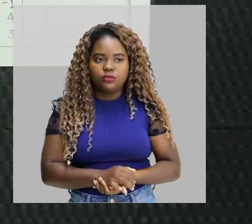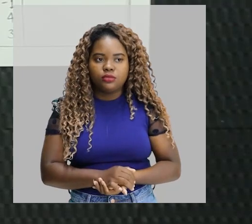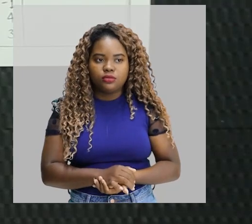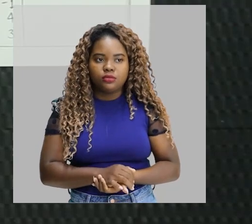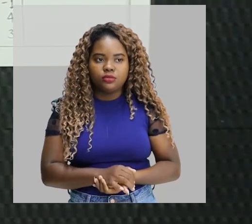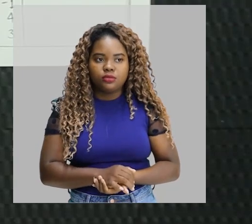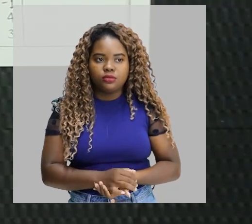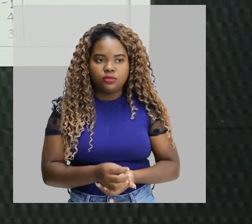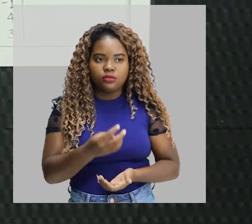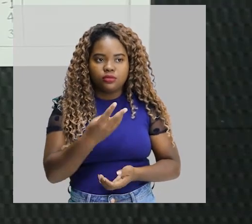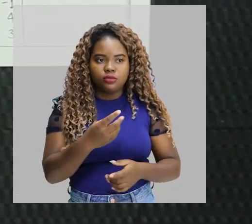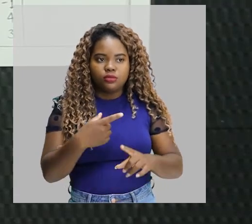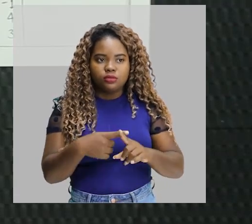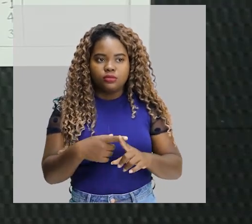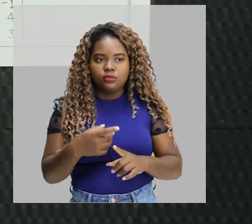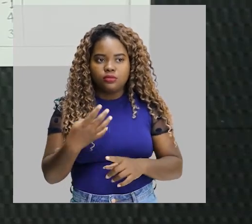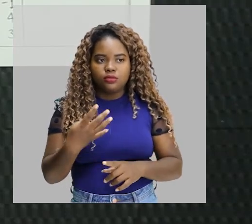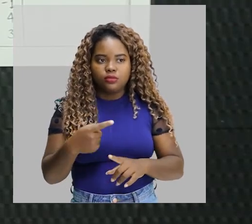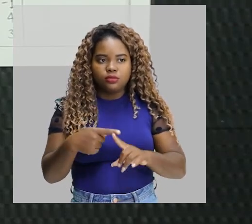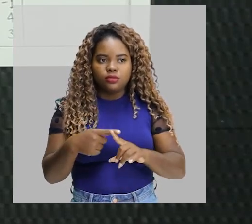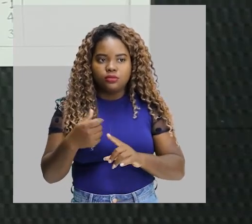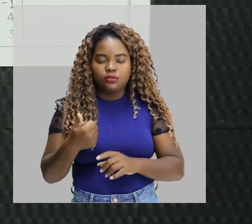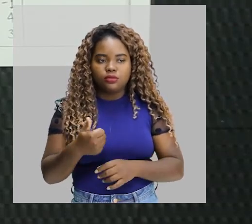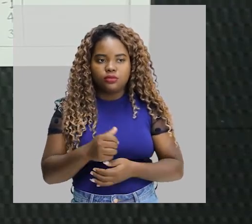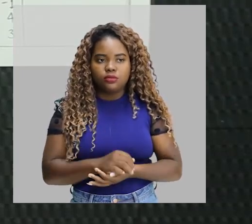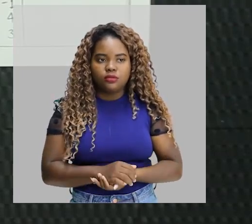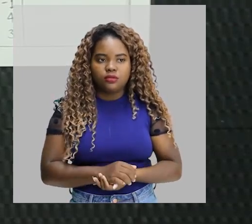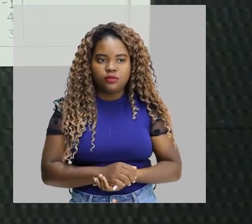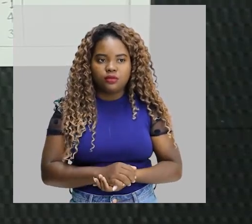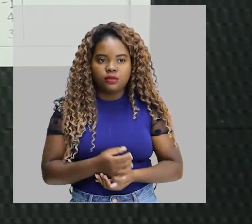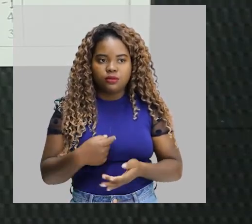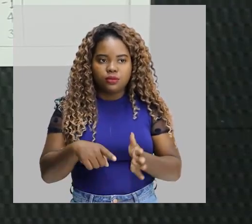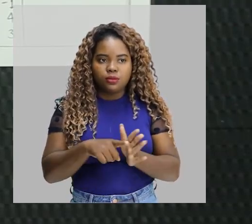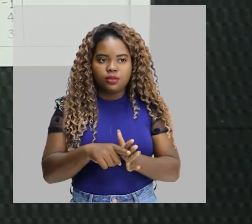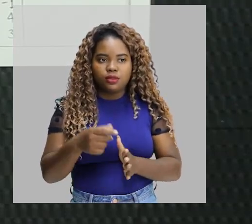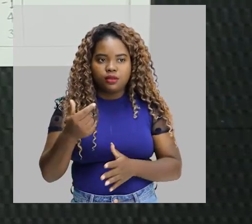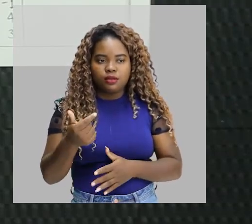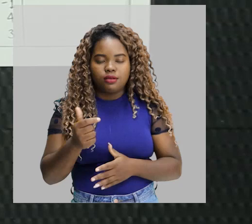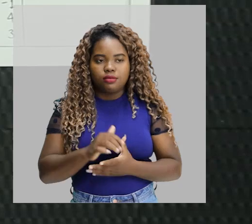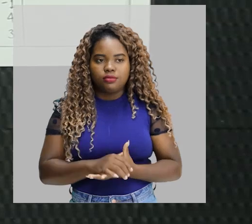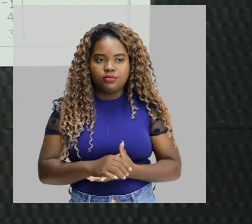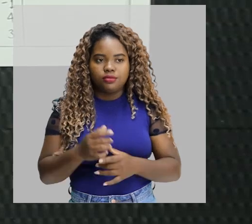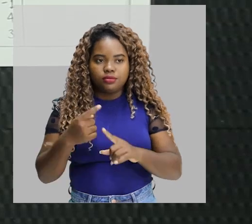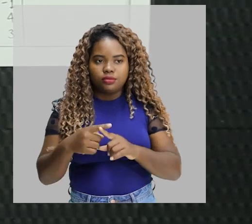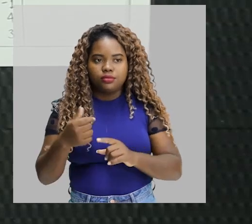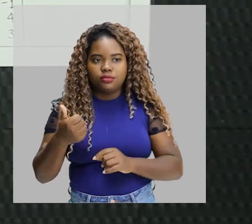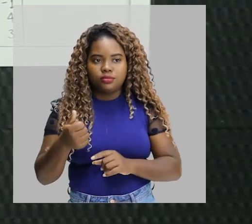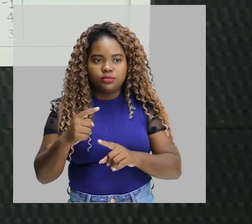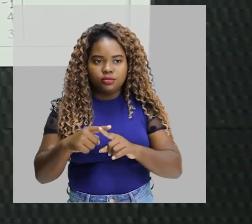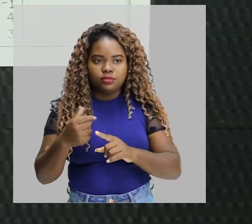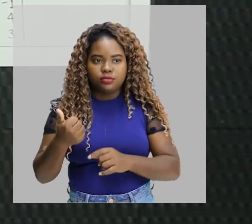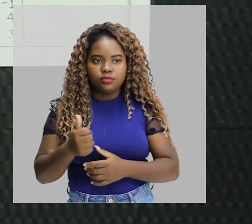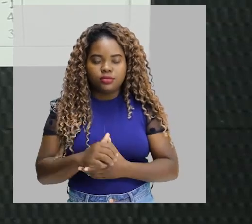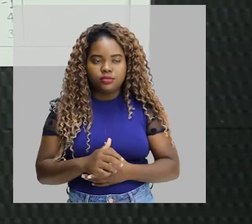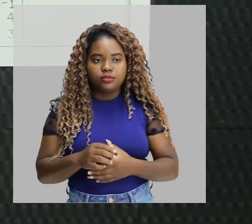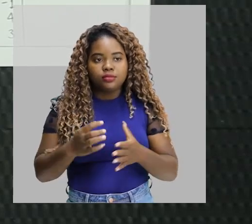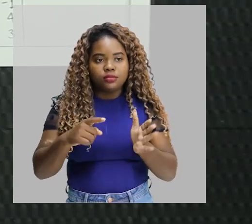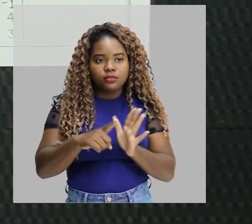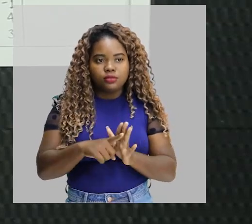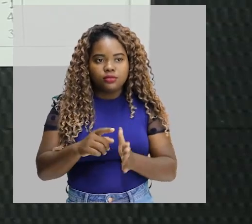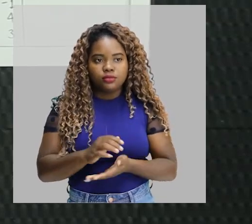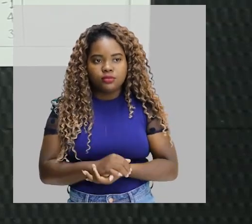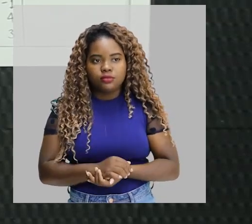ter três vezes quatro vezes 1 menos 2 x 1 x 1